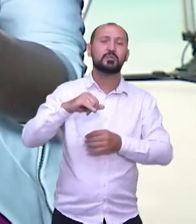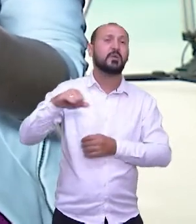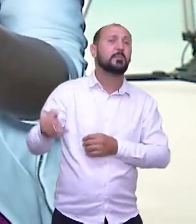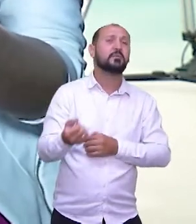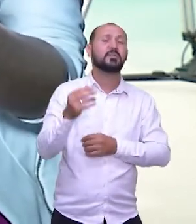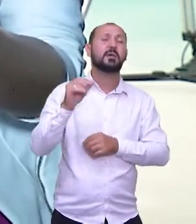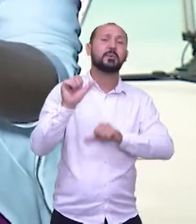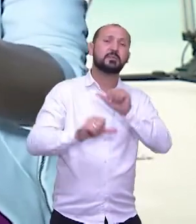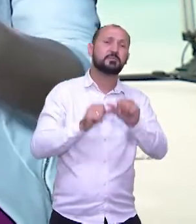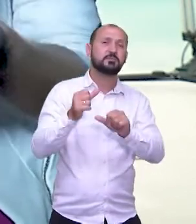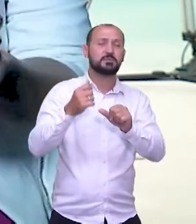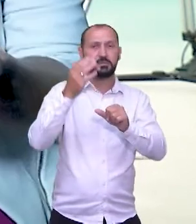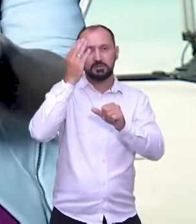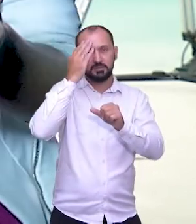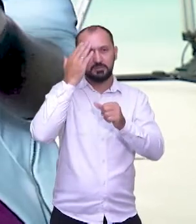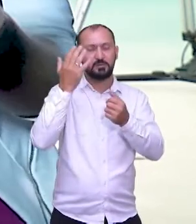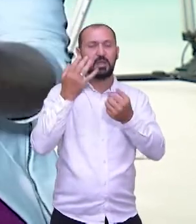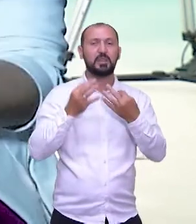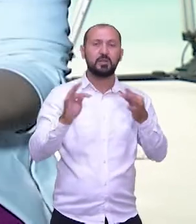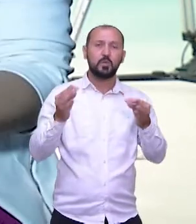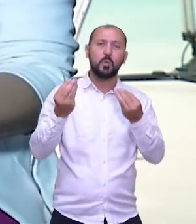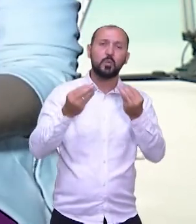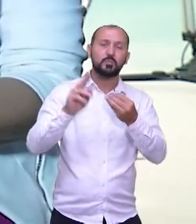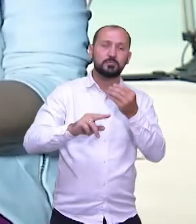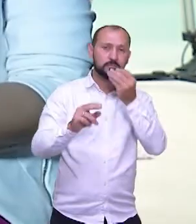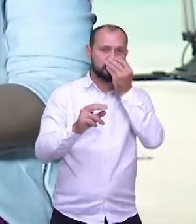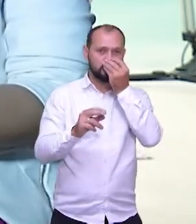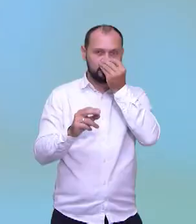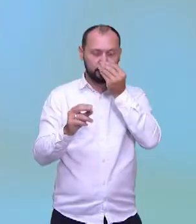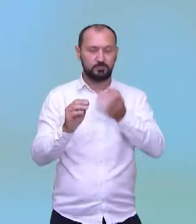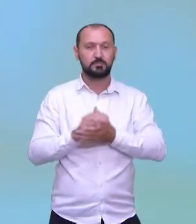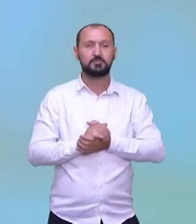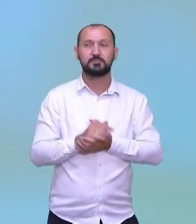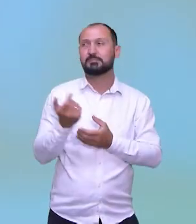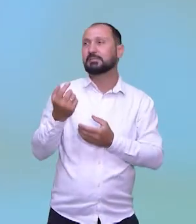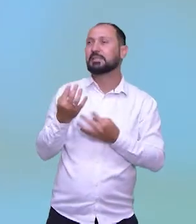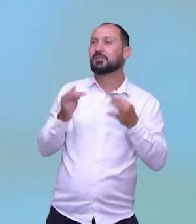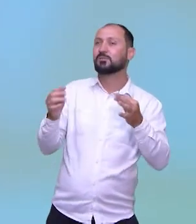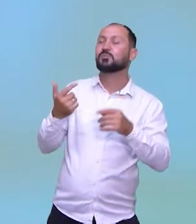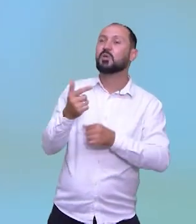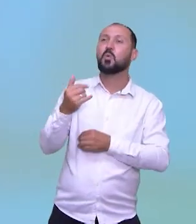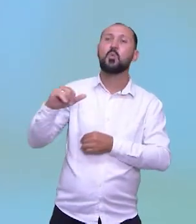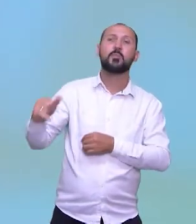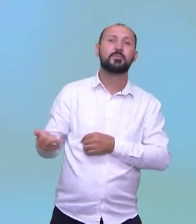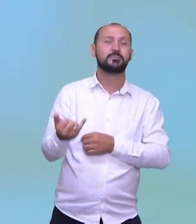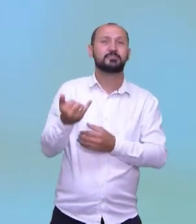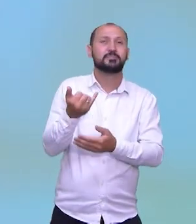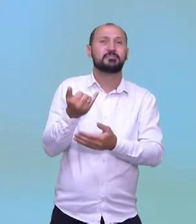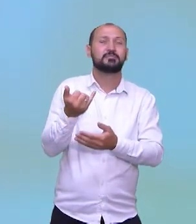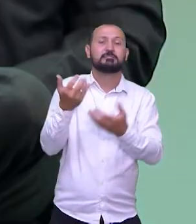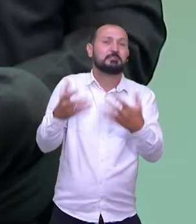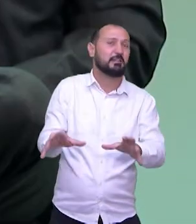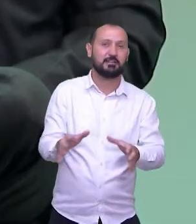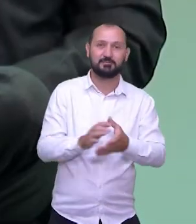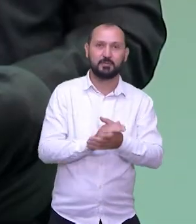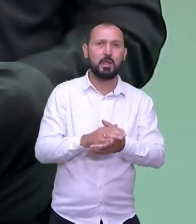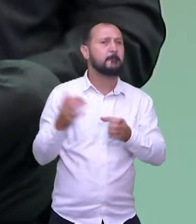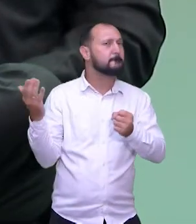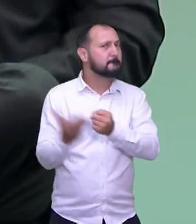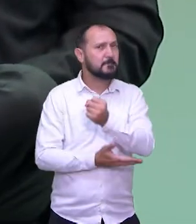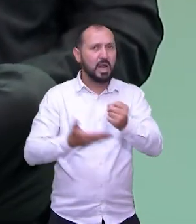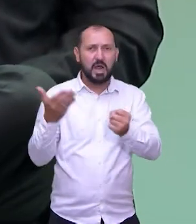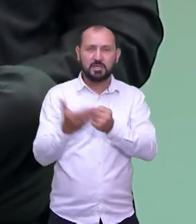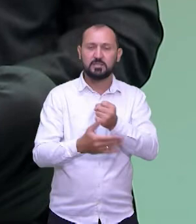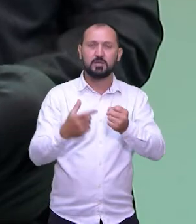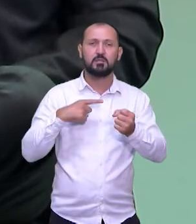projeto. Vocês pensaram nesse fator tecnológico? Tecnologia não tem como escapar dela hoje em dia, né?